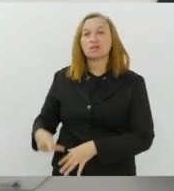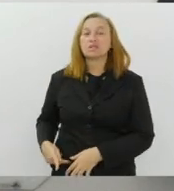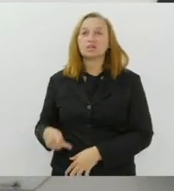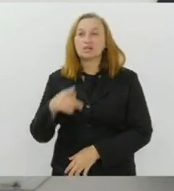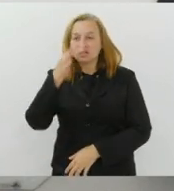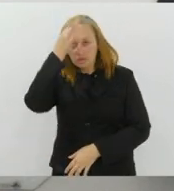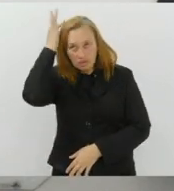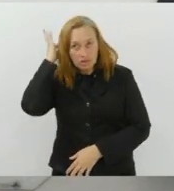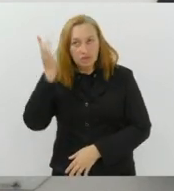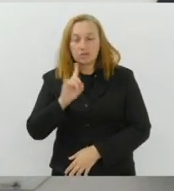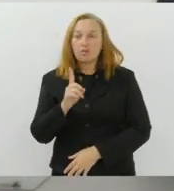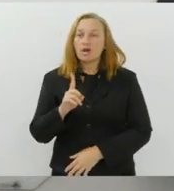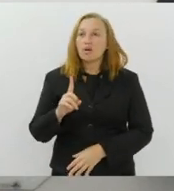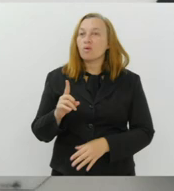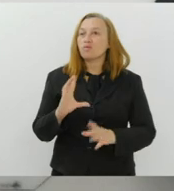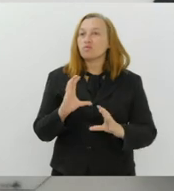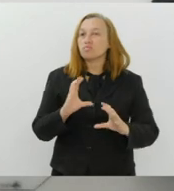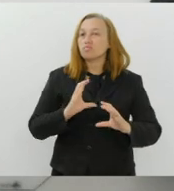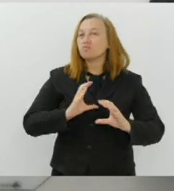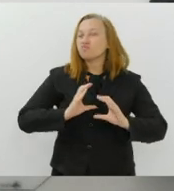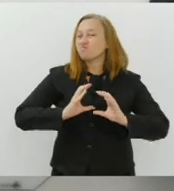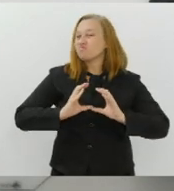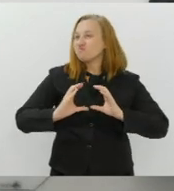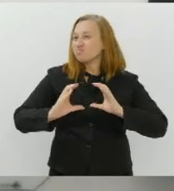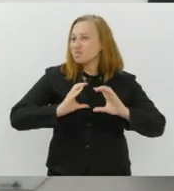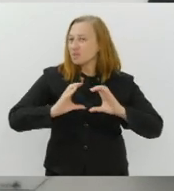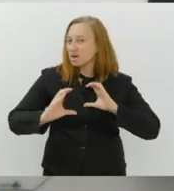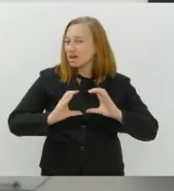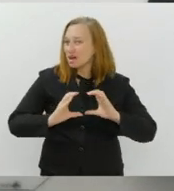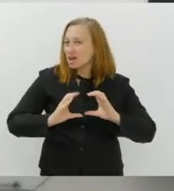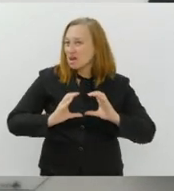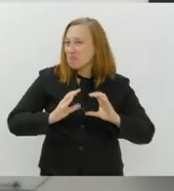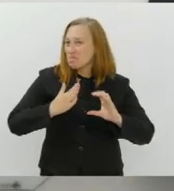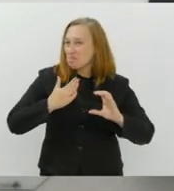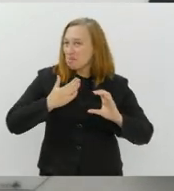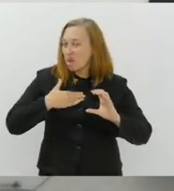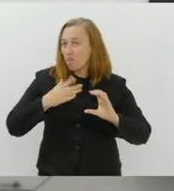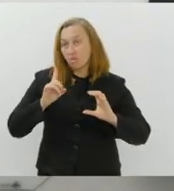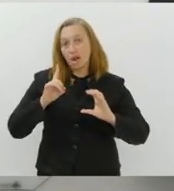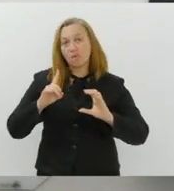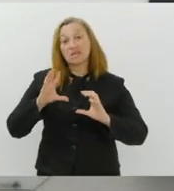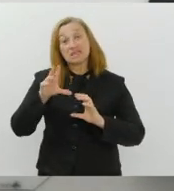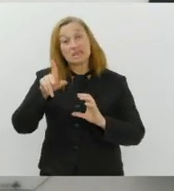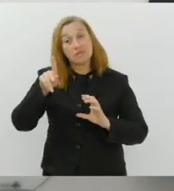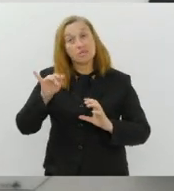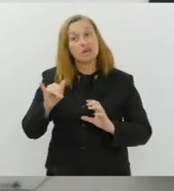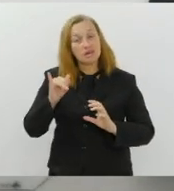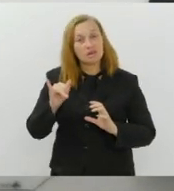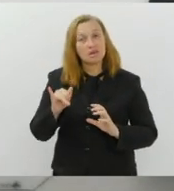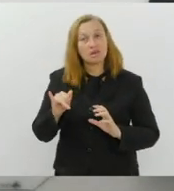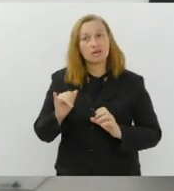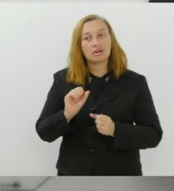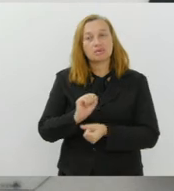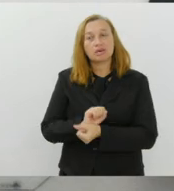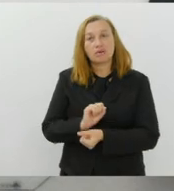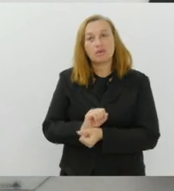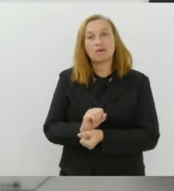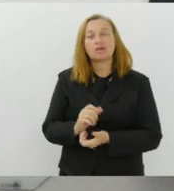Pacheco. Então, não é um canal diretamente meu, mas é um canal da CPI, que espero poder